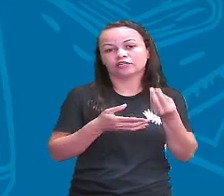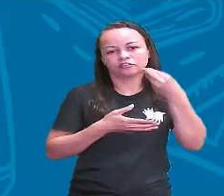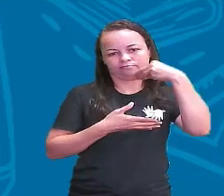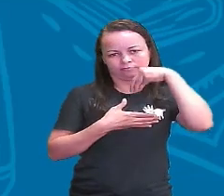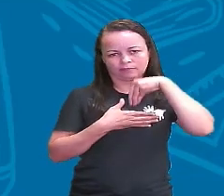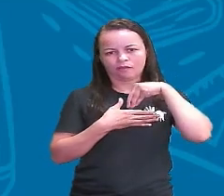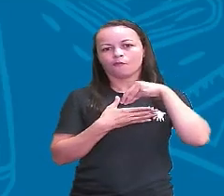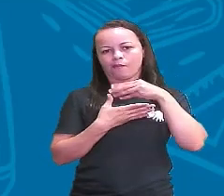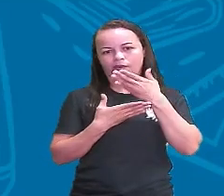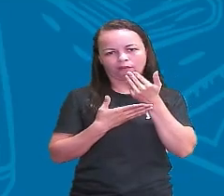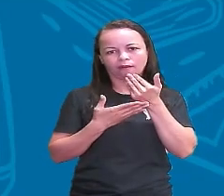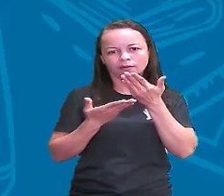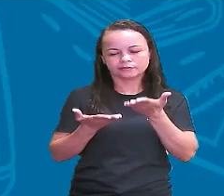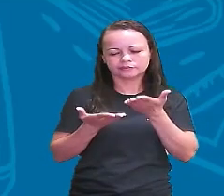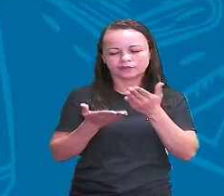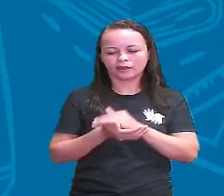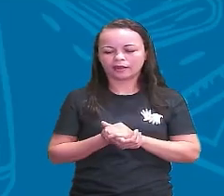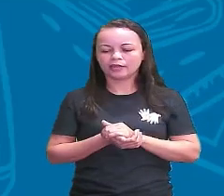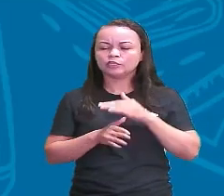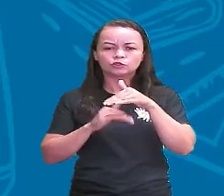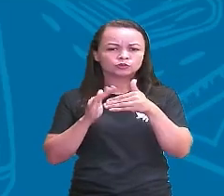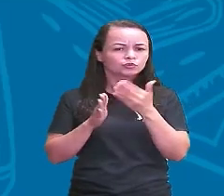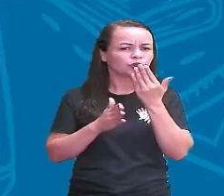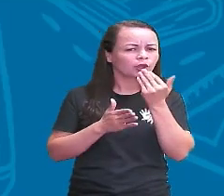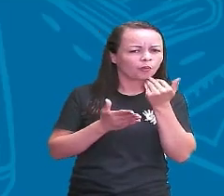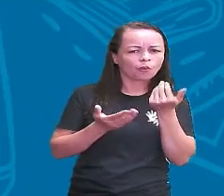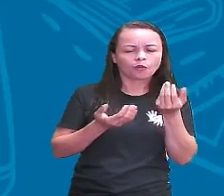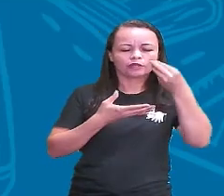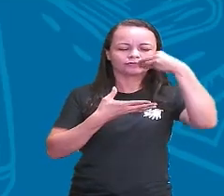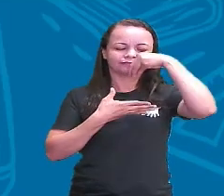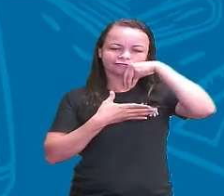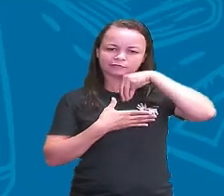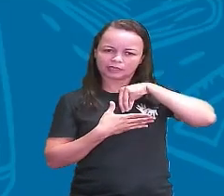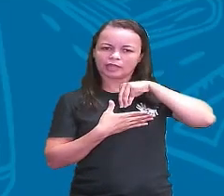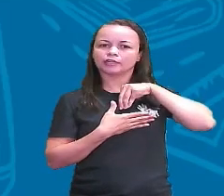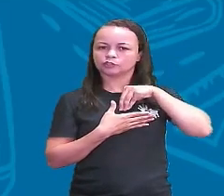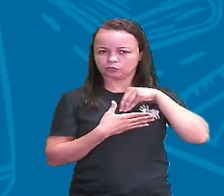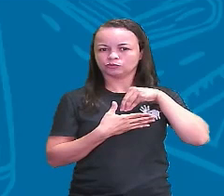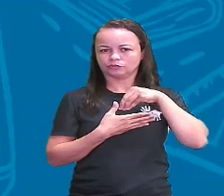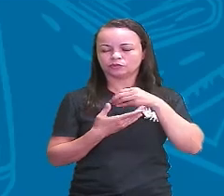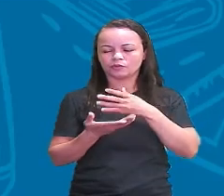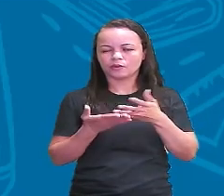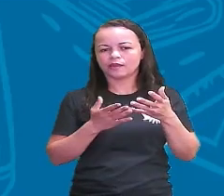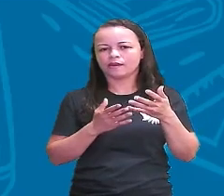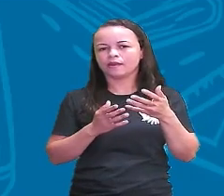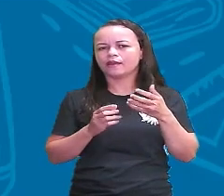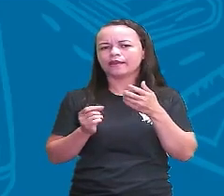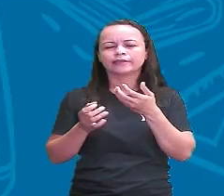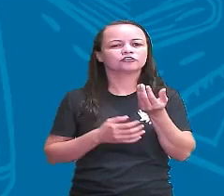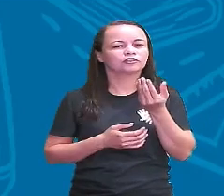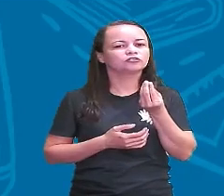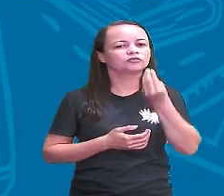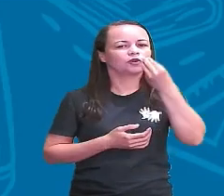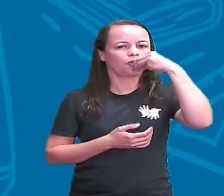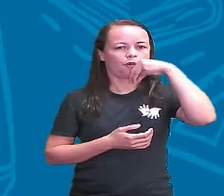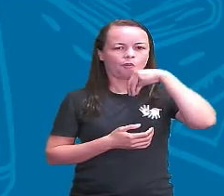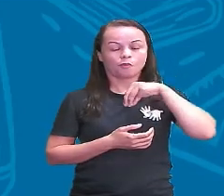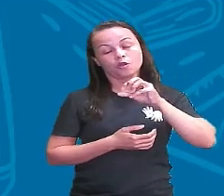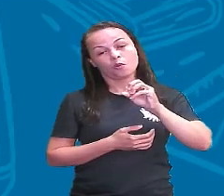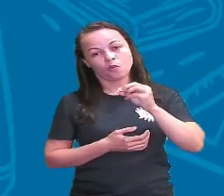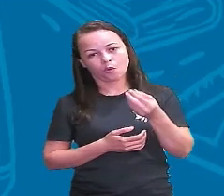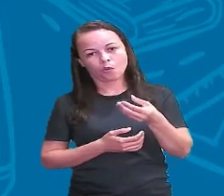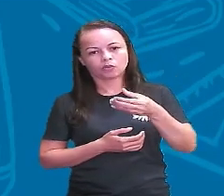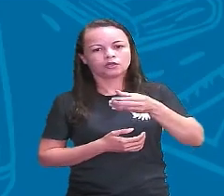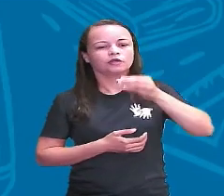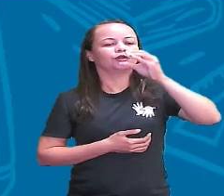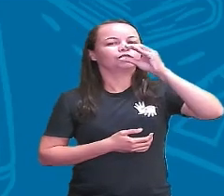ingerindo, tá certo? E tudo aquilo que a gente se alimenta, que a gente coloca para dentro do nosso organismo, que a gente come ou bebe,